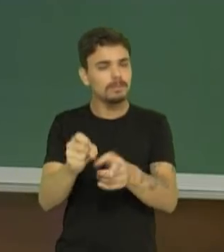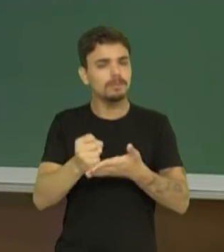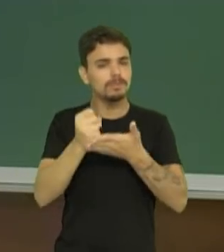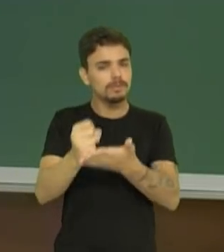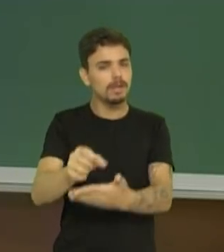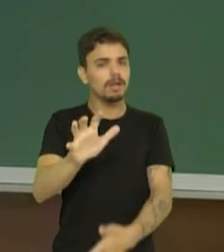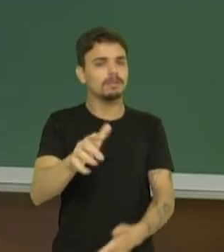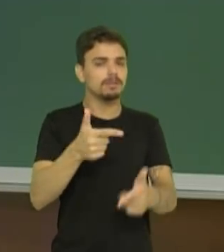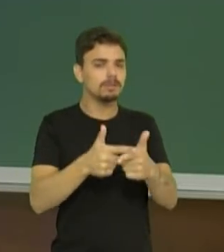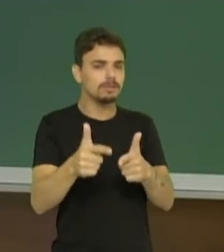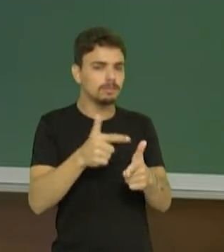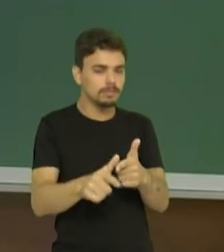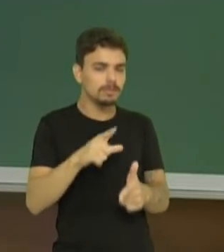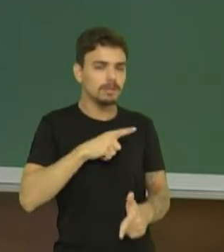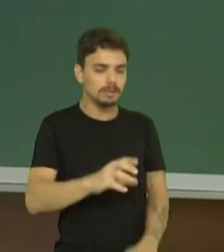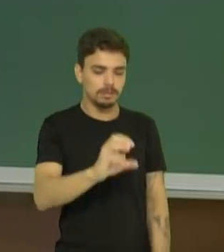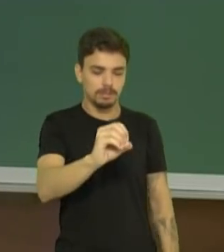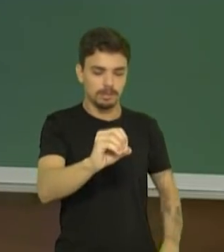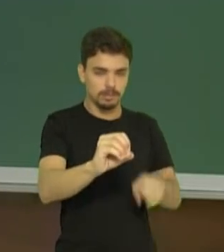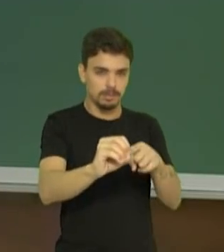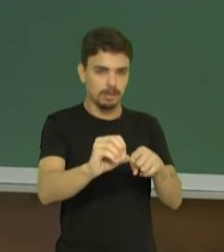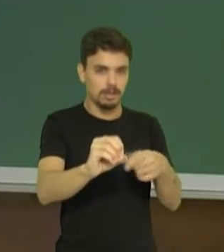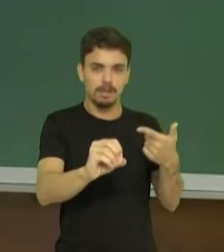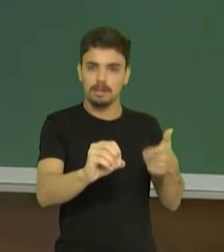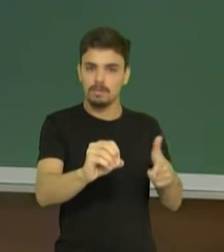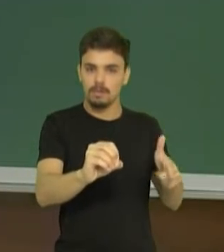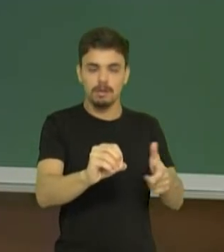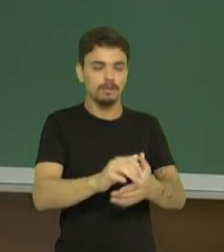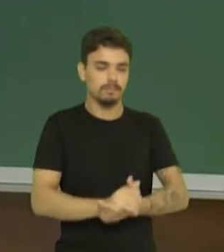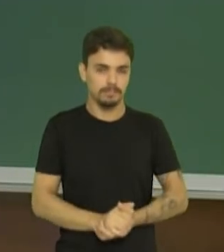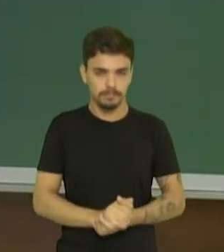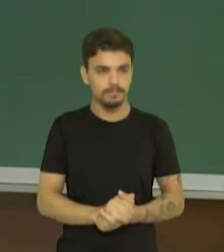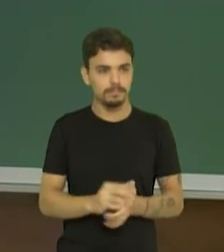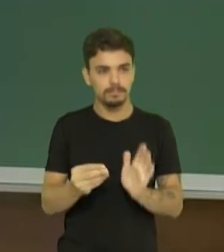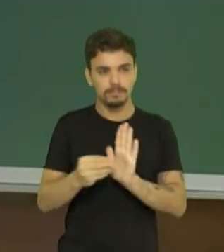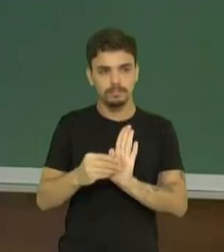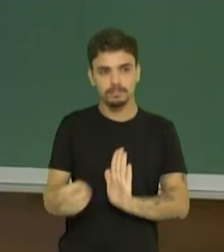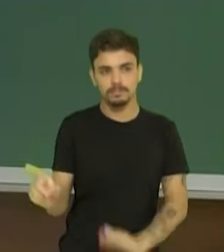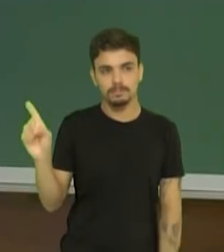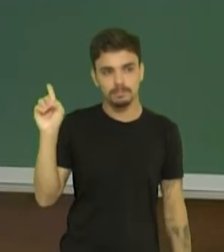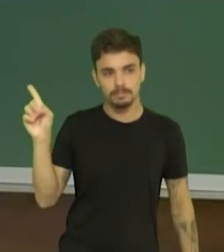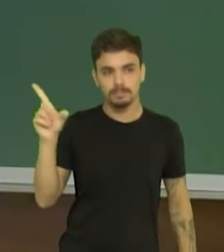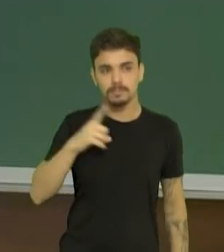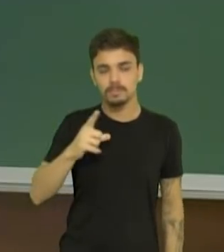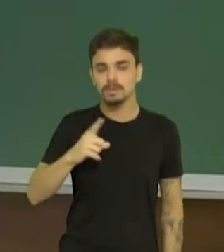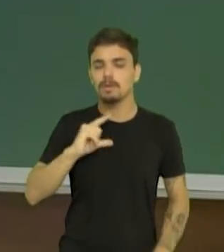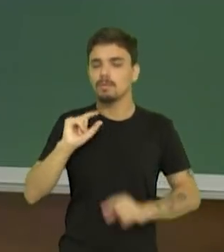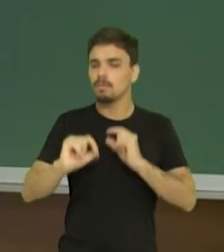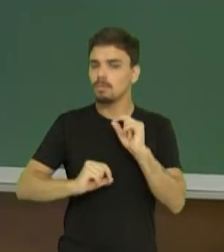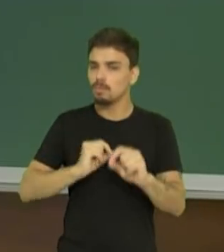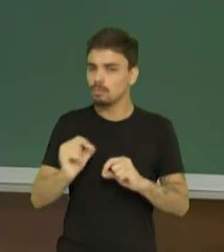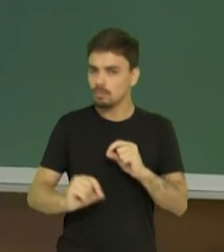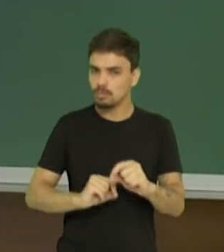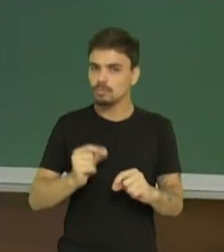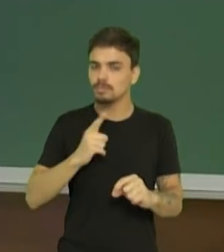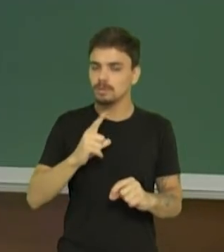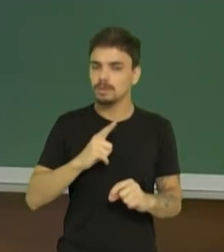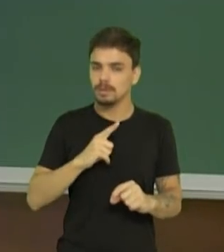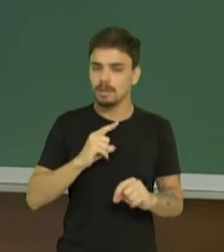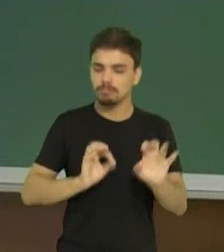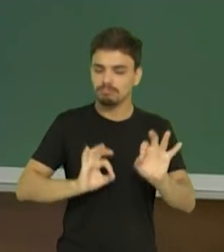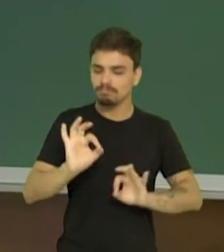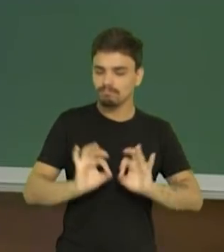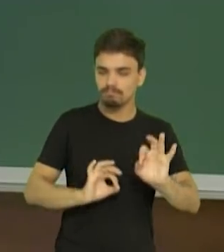divisão, você coloca aquele zero que não existe, né? Com isso, você tem que fazer um contrapeso,